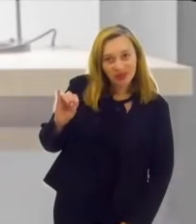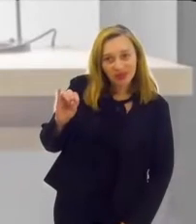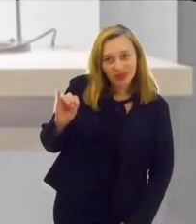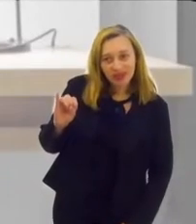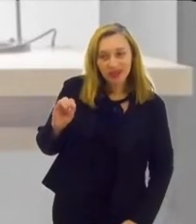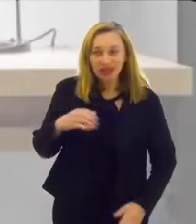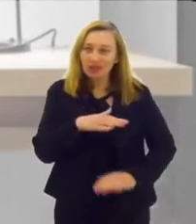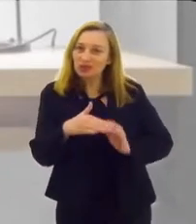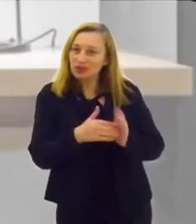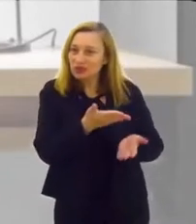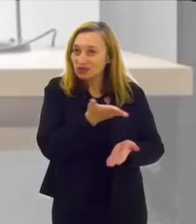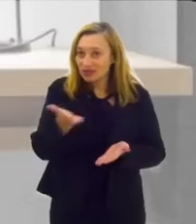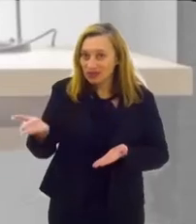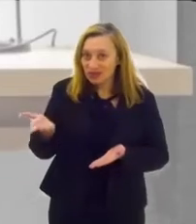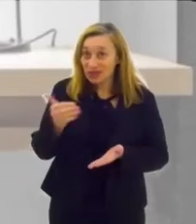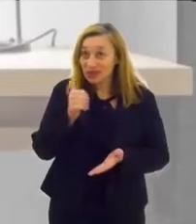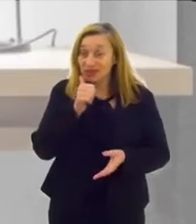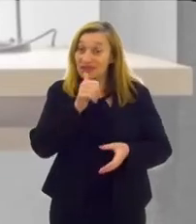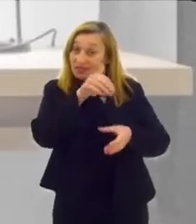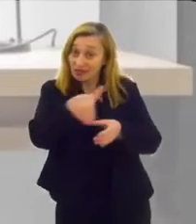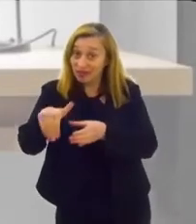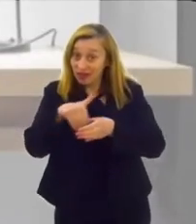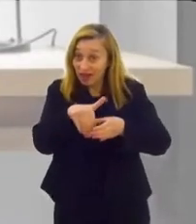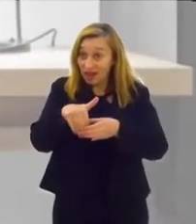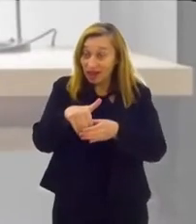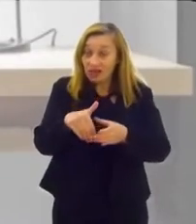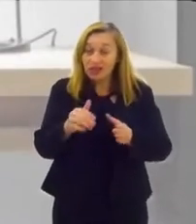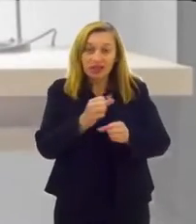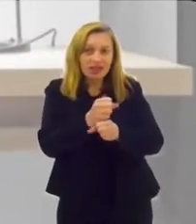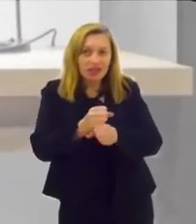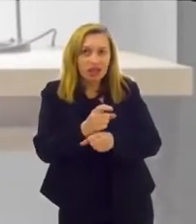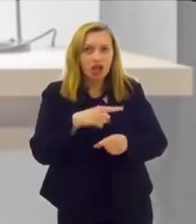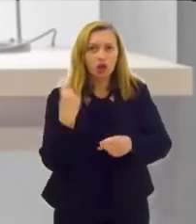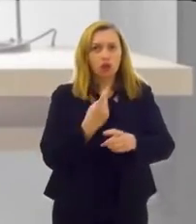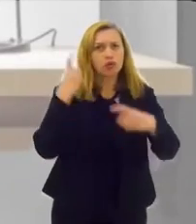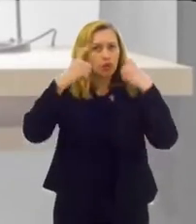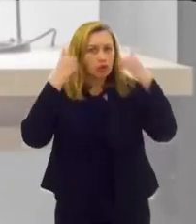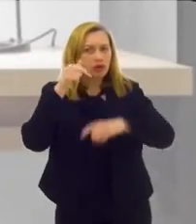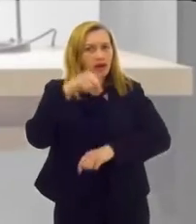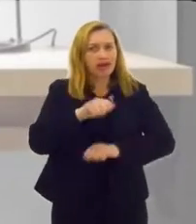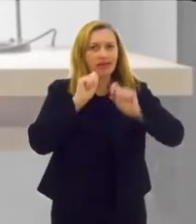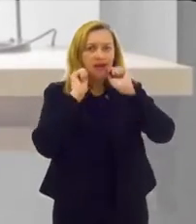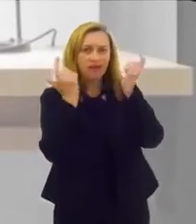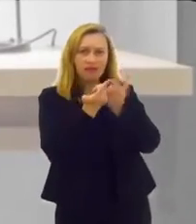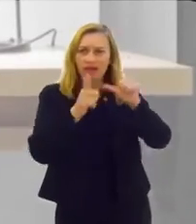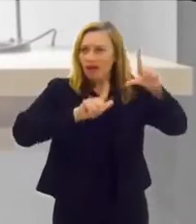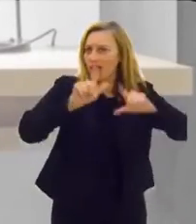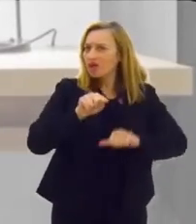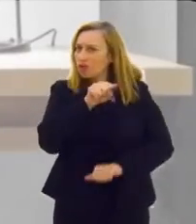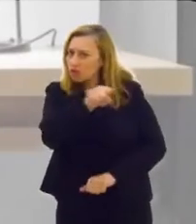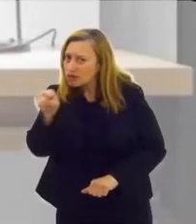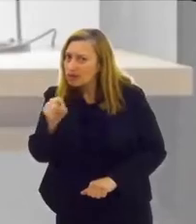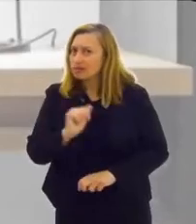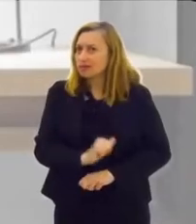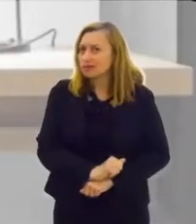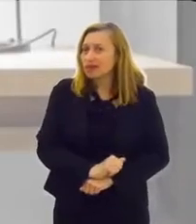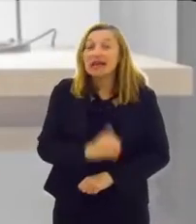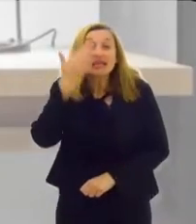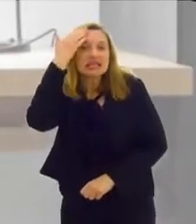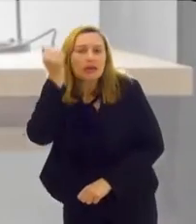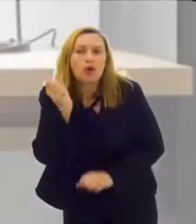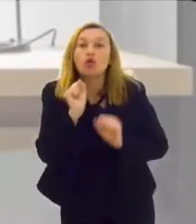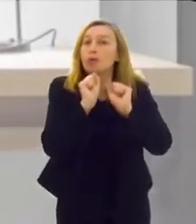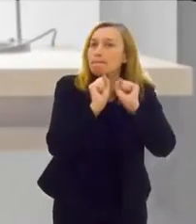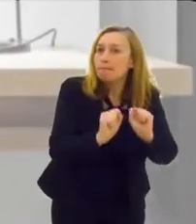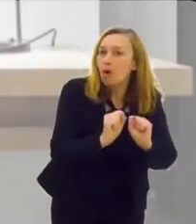Olá, eleitores brasileiros! Neste ano eleitoral, nossa preocupação aqui na TV Alerj é com vocês, em